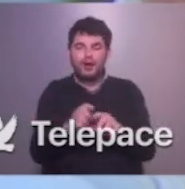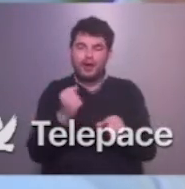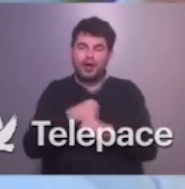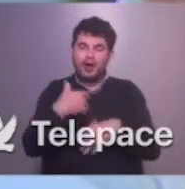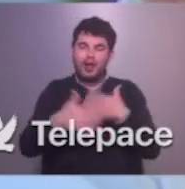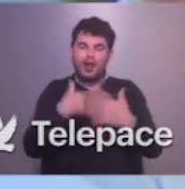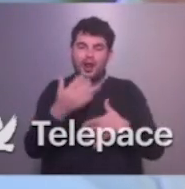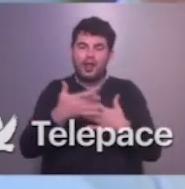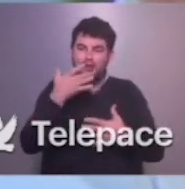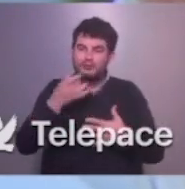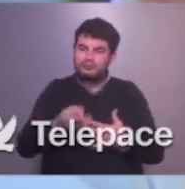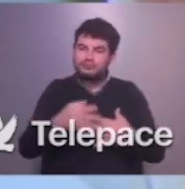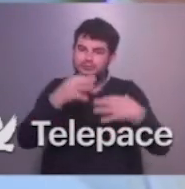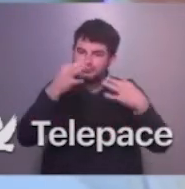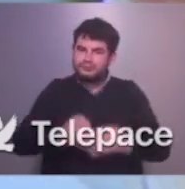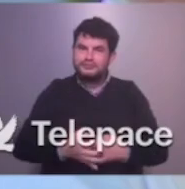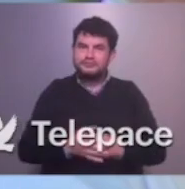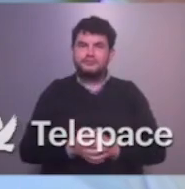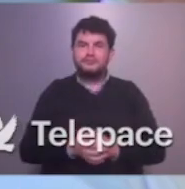ação misericordiosa.